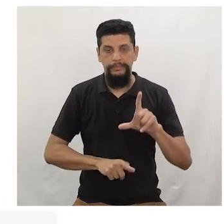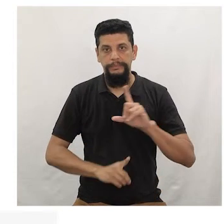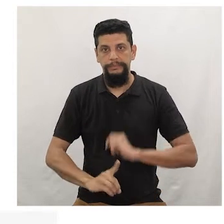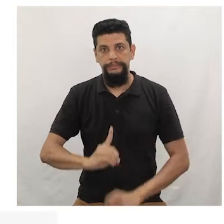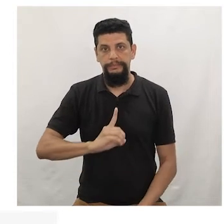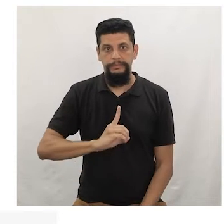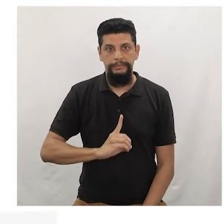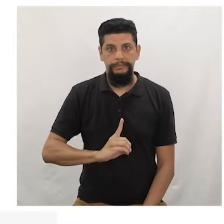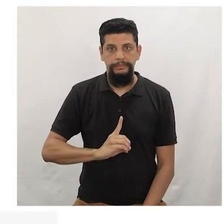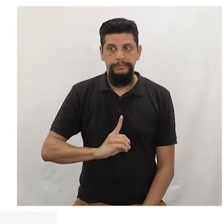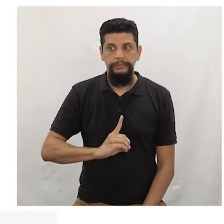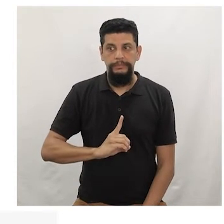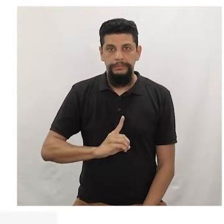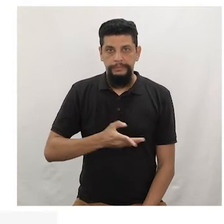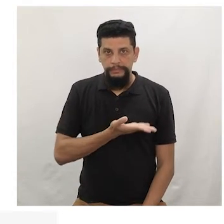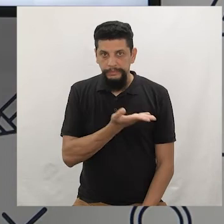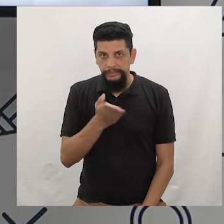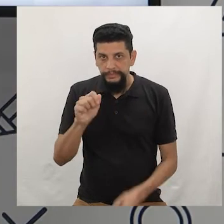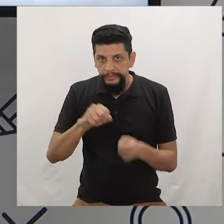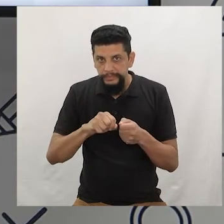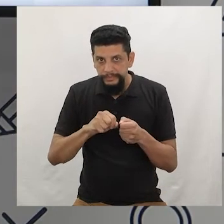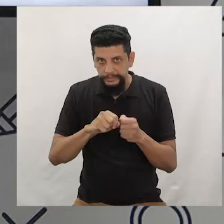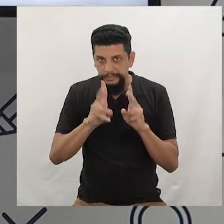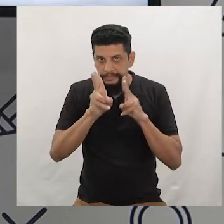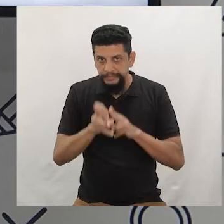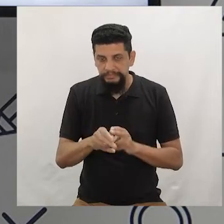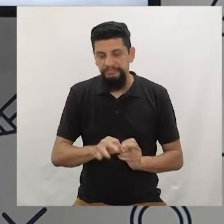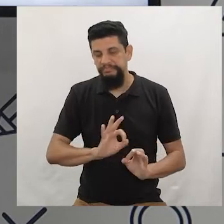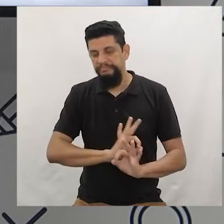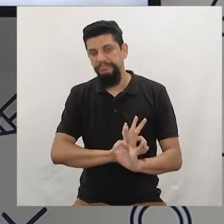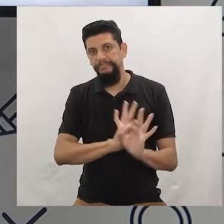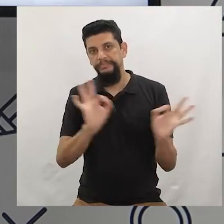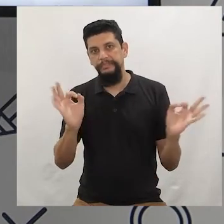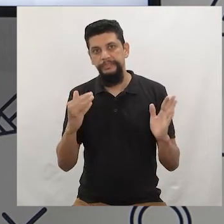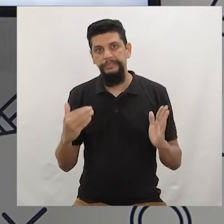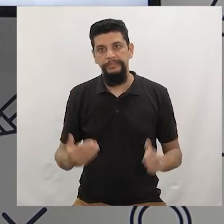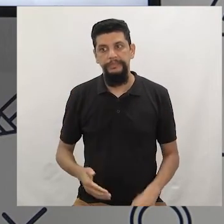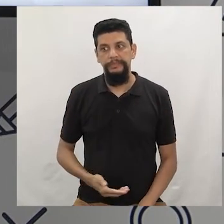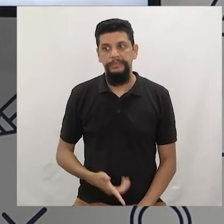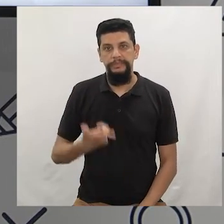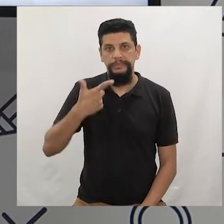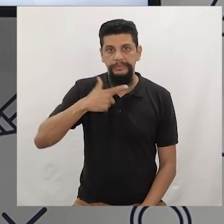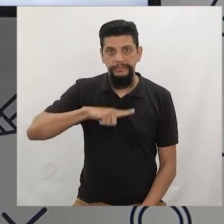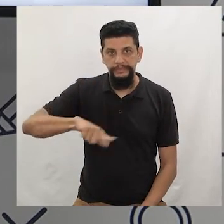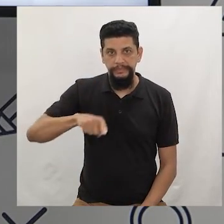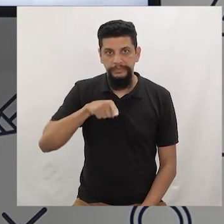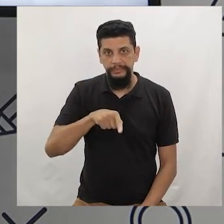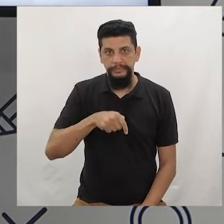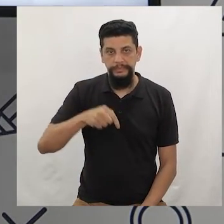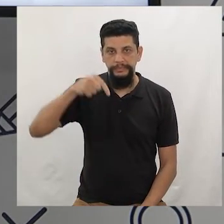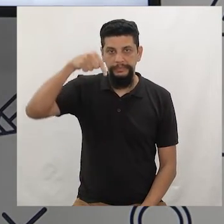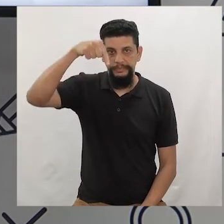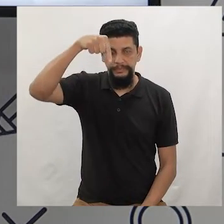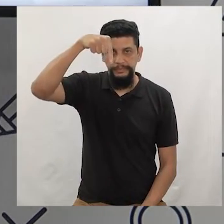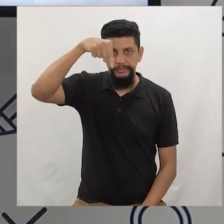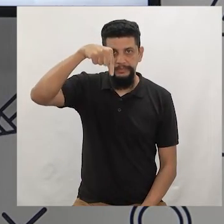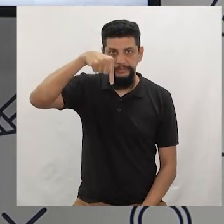É a letra D. Fizeram assim? Muito bem. Última vez só vocês.